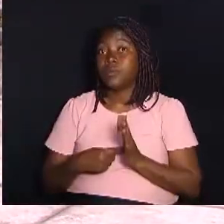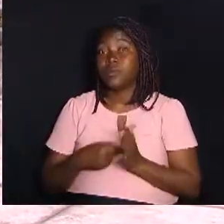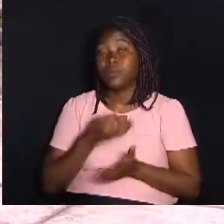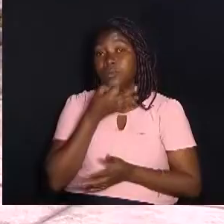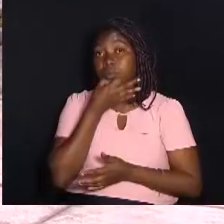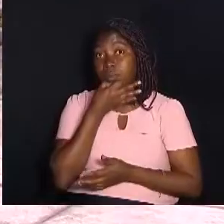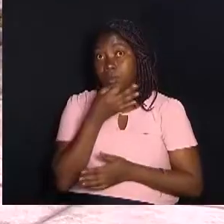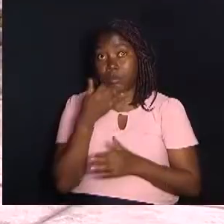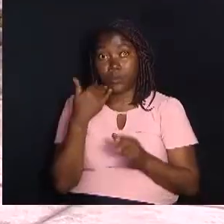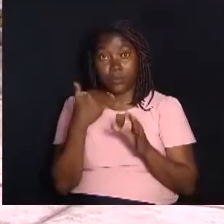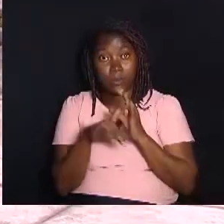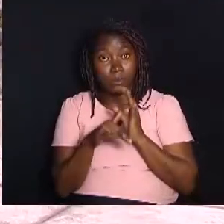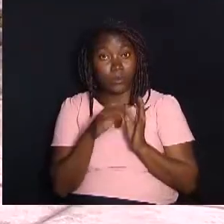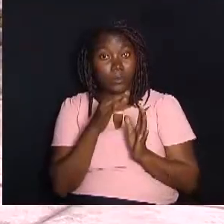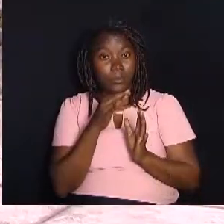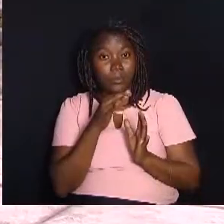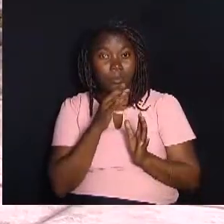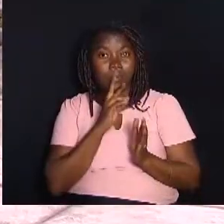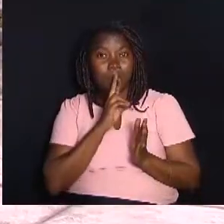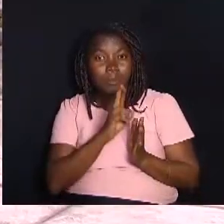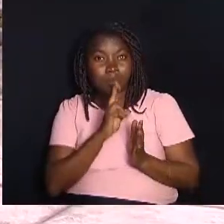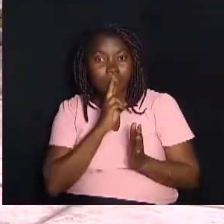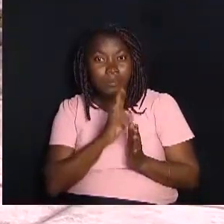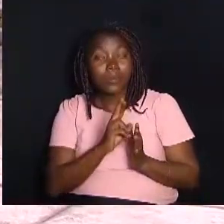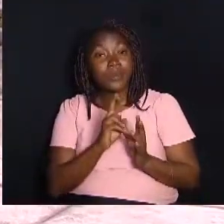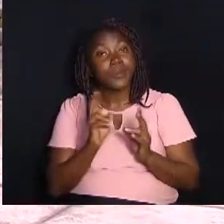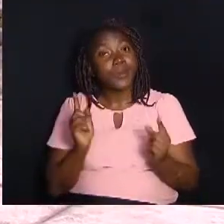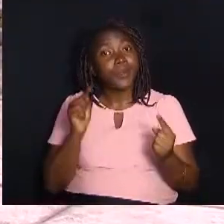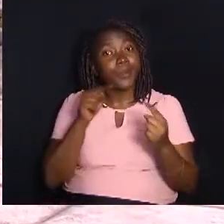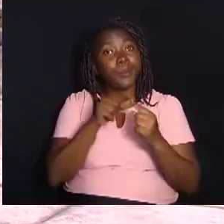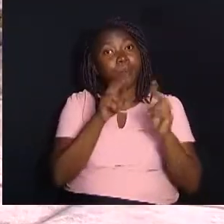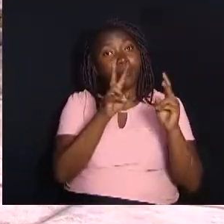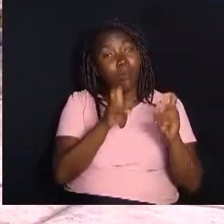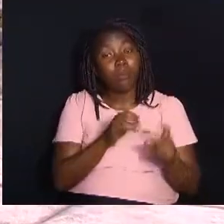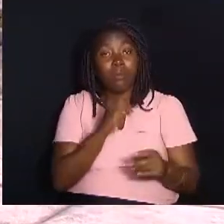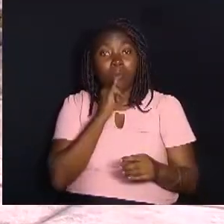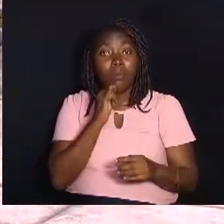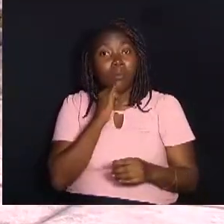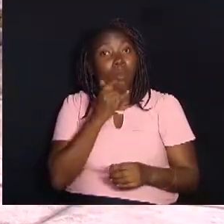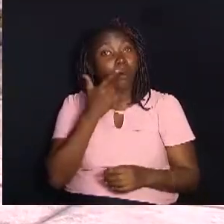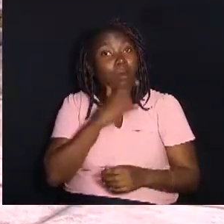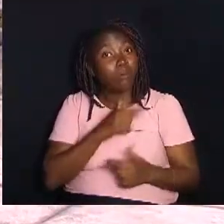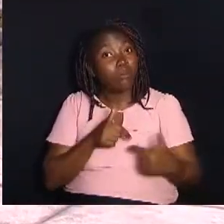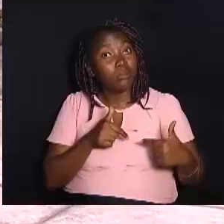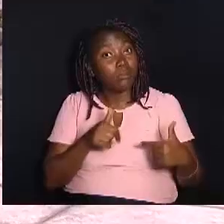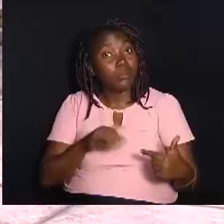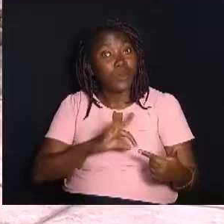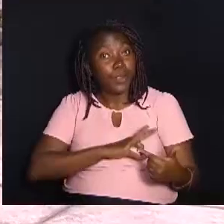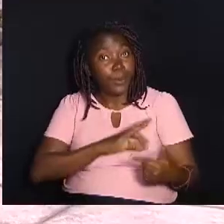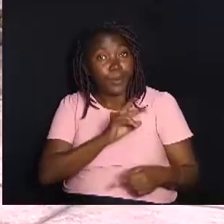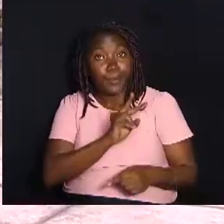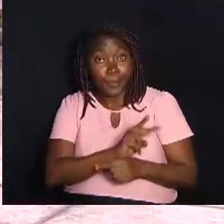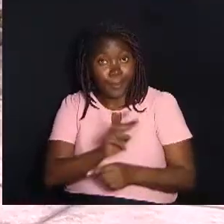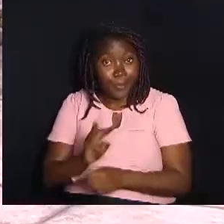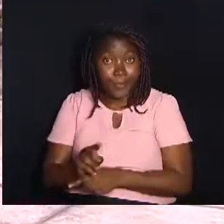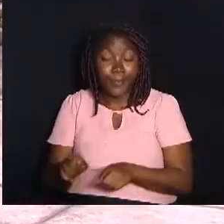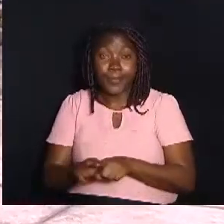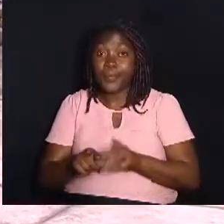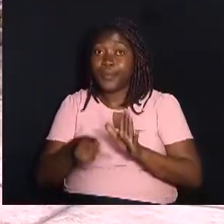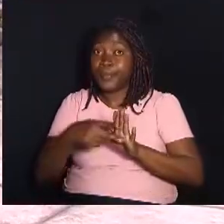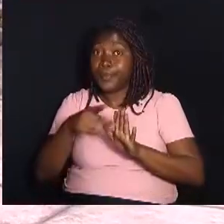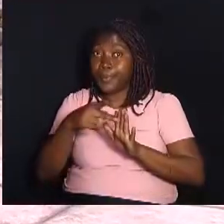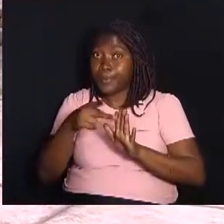pareceres a matérias relativas ao tema Como por exemplo o funcionamento e a atuação da guarda municipal também a